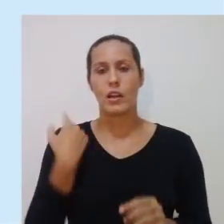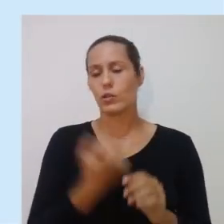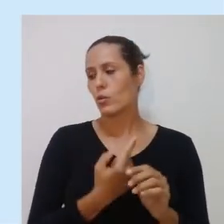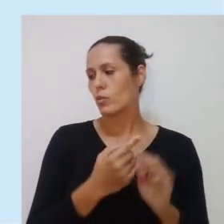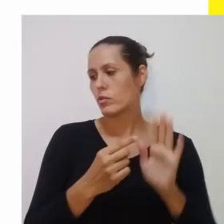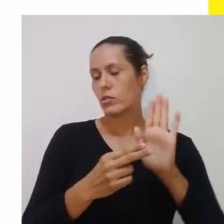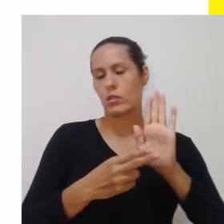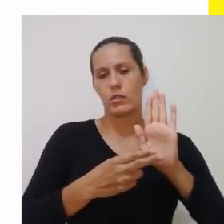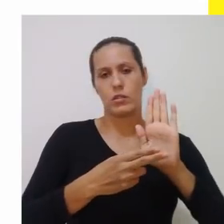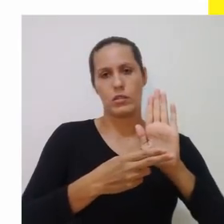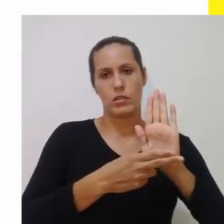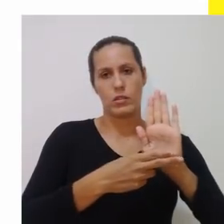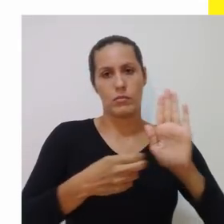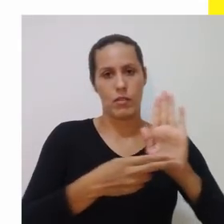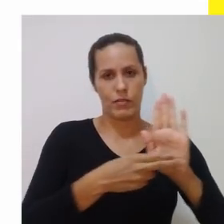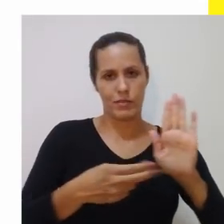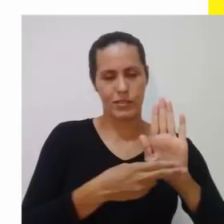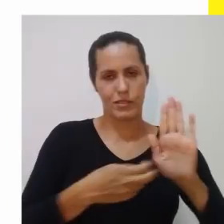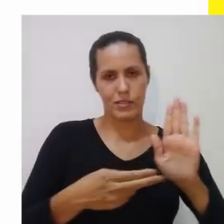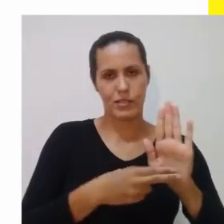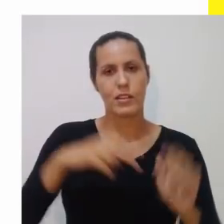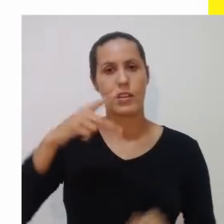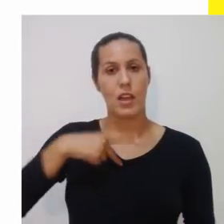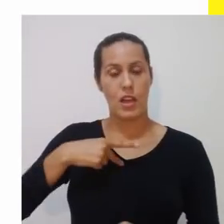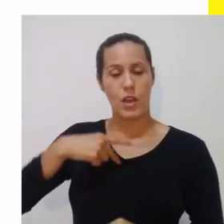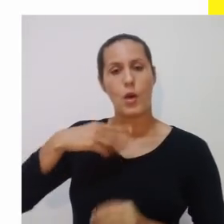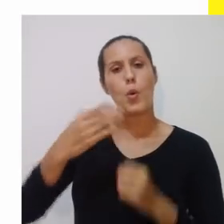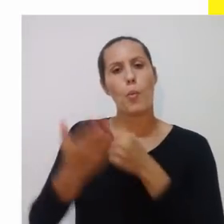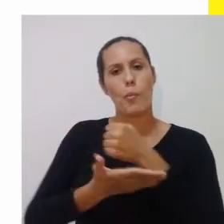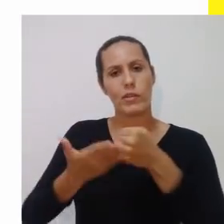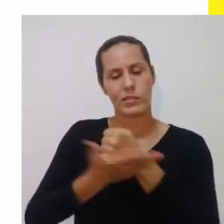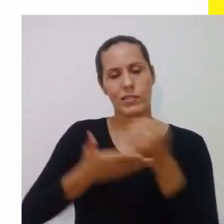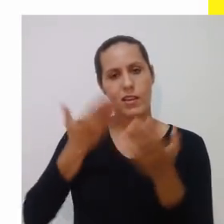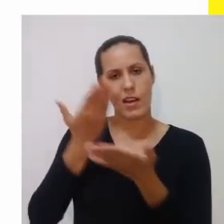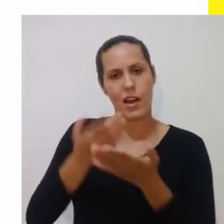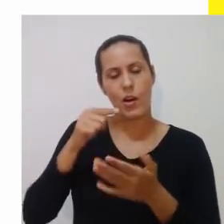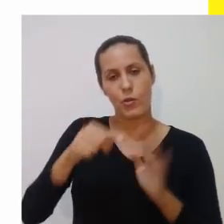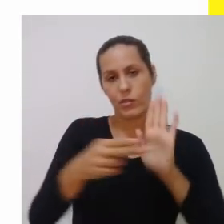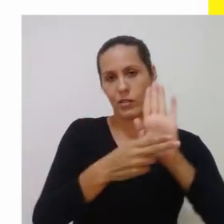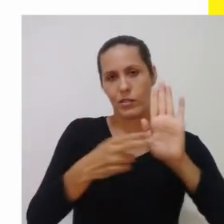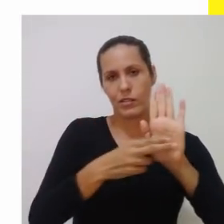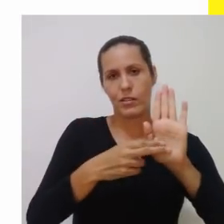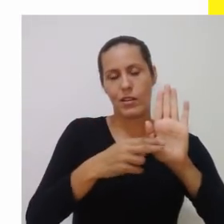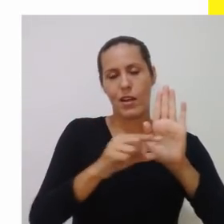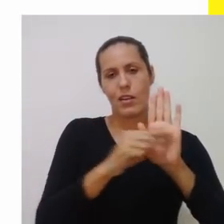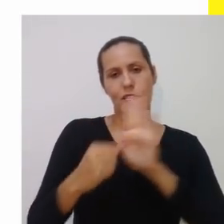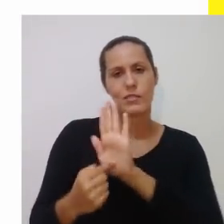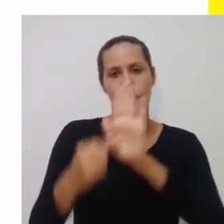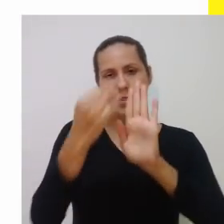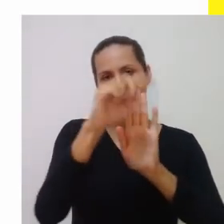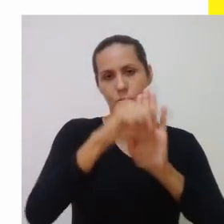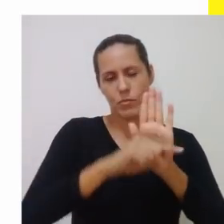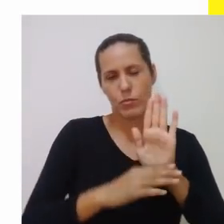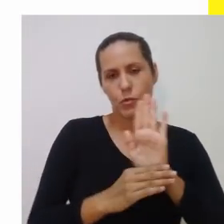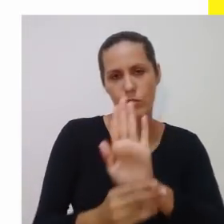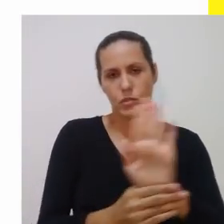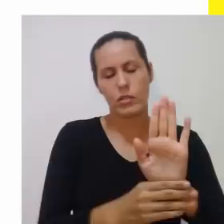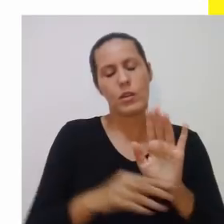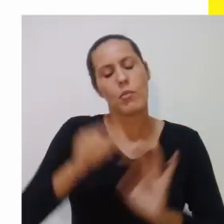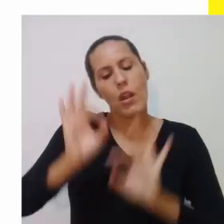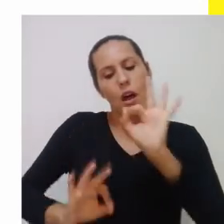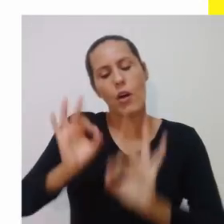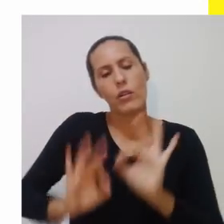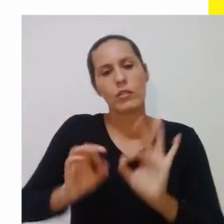nossa bibliografia. O professor Rivaldo se baseou nessa bibliografia para poder montar essa aula com todo